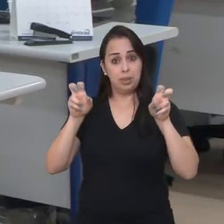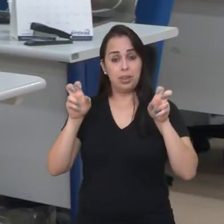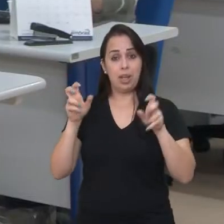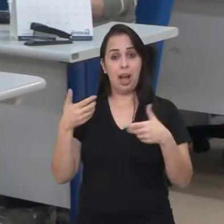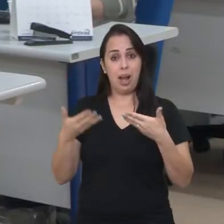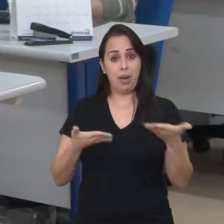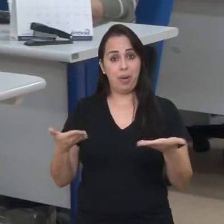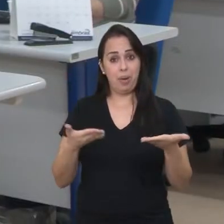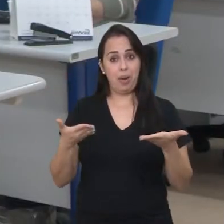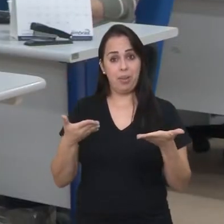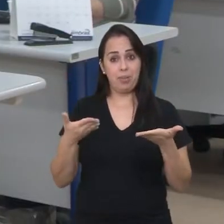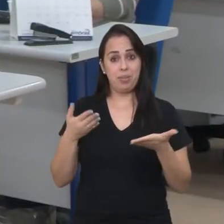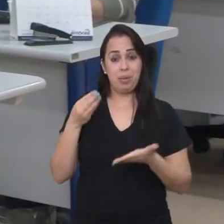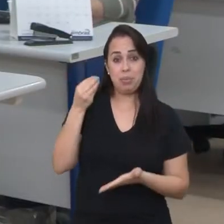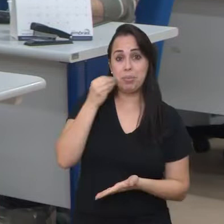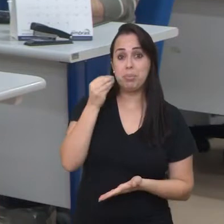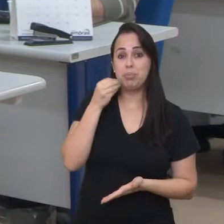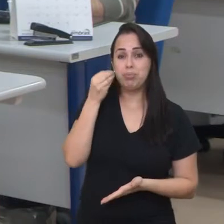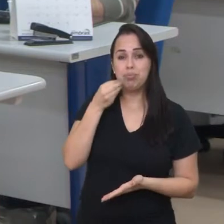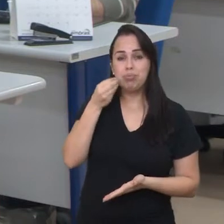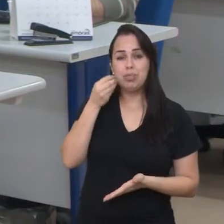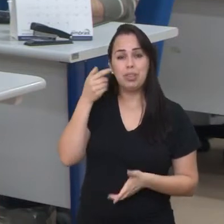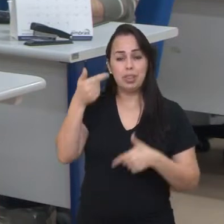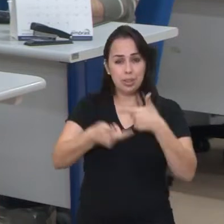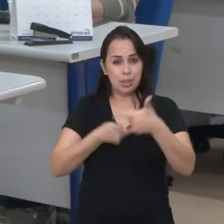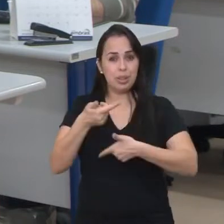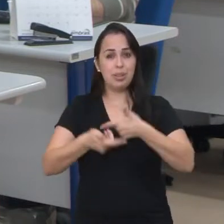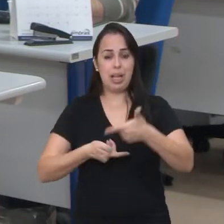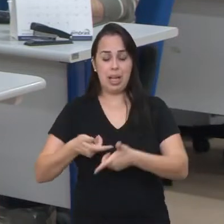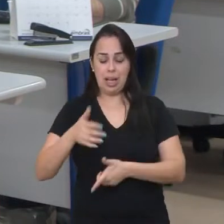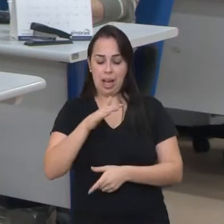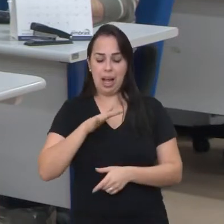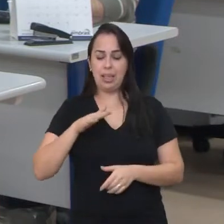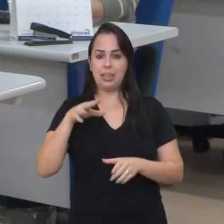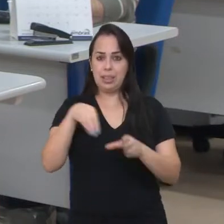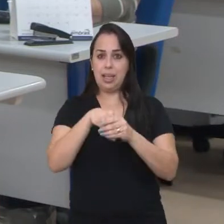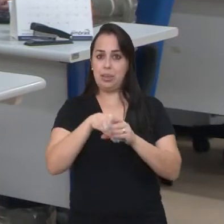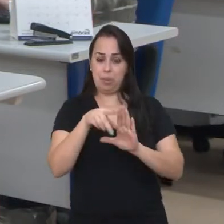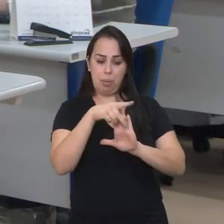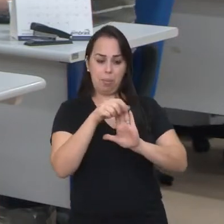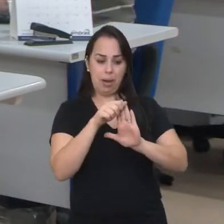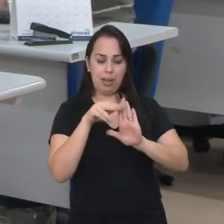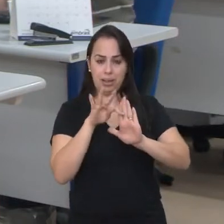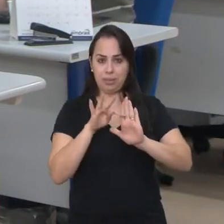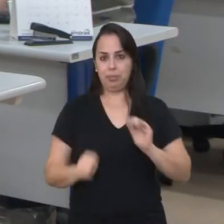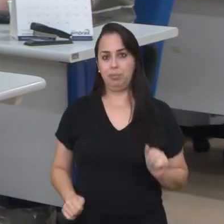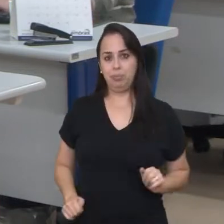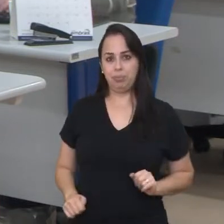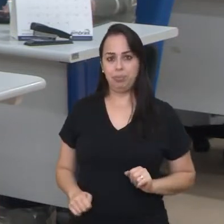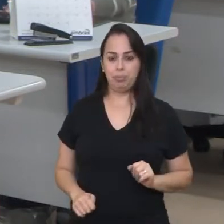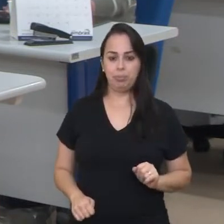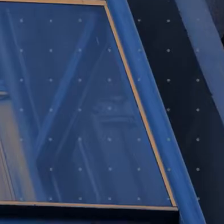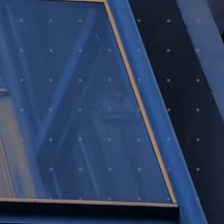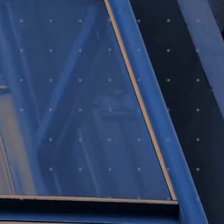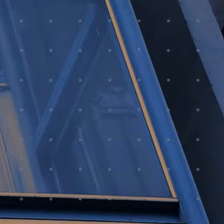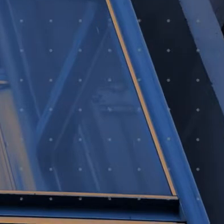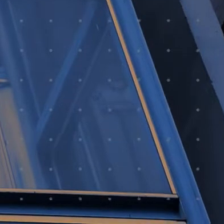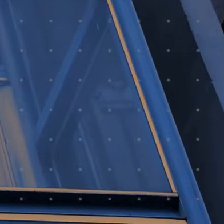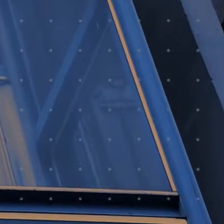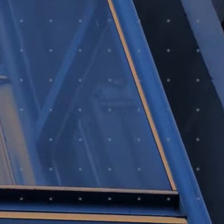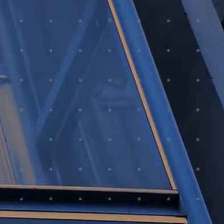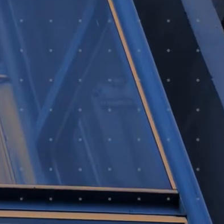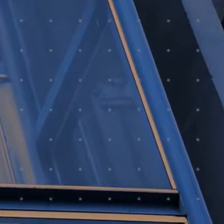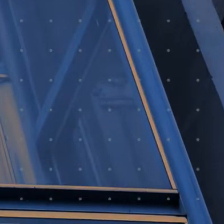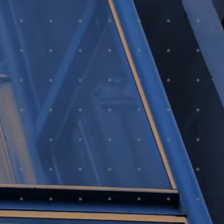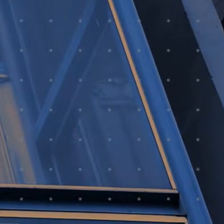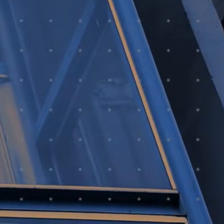de assunto para falar de emprego. Vamos ver na nossa agenda de serviços quais são as vagas de trabalho disponíveis no PAT de São José?